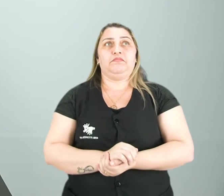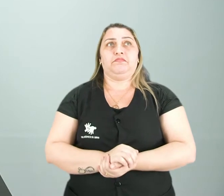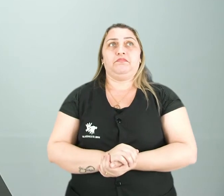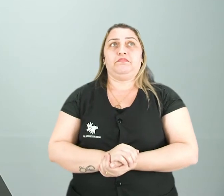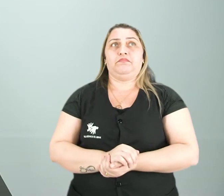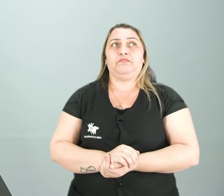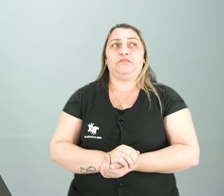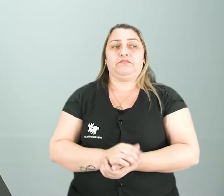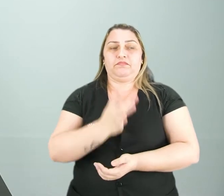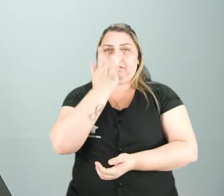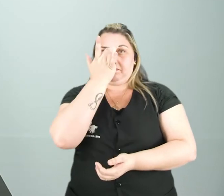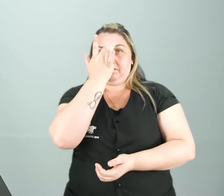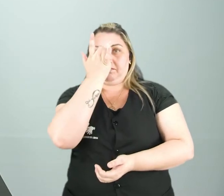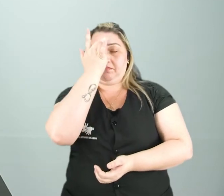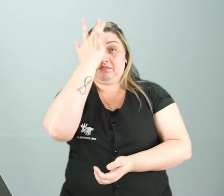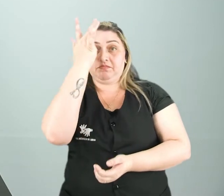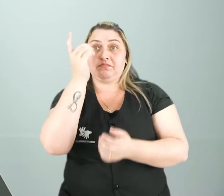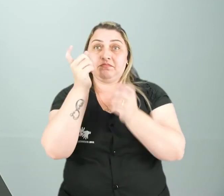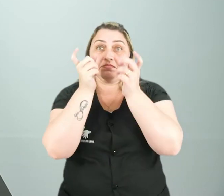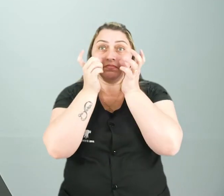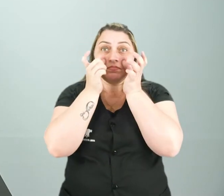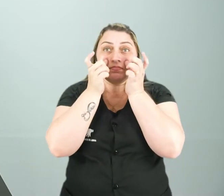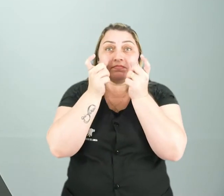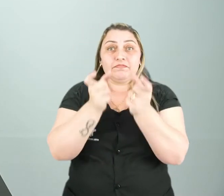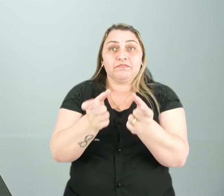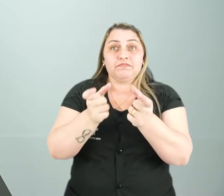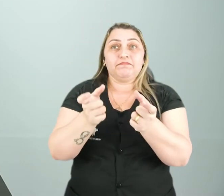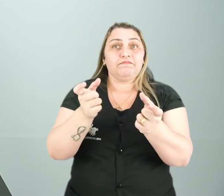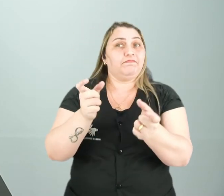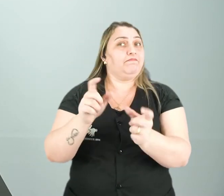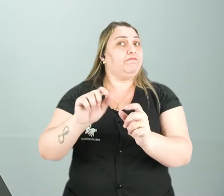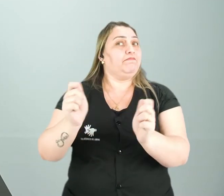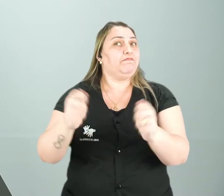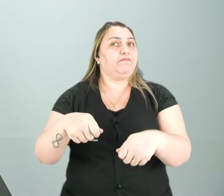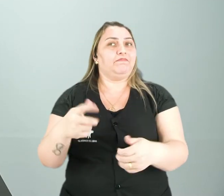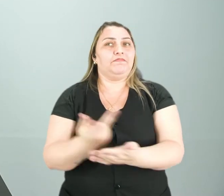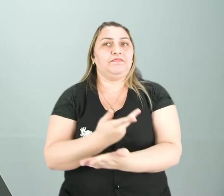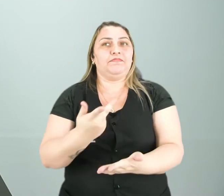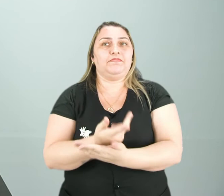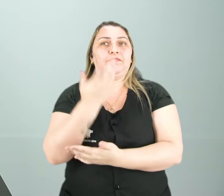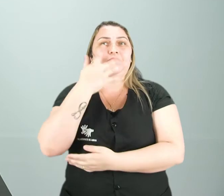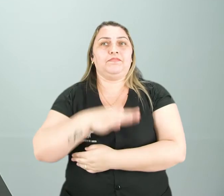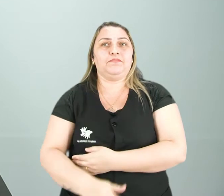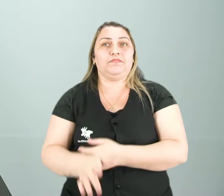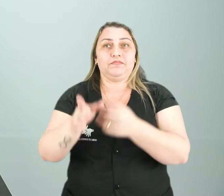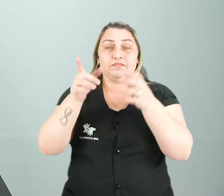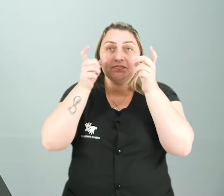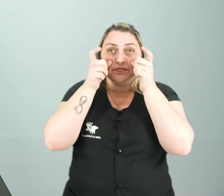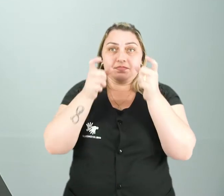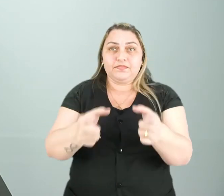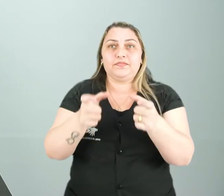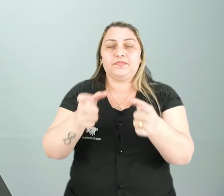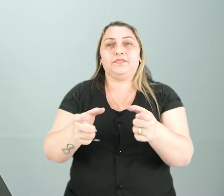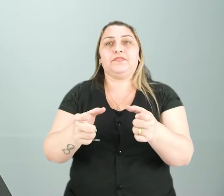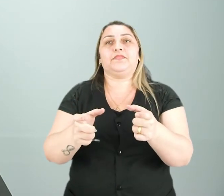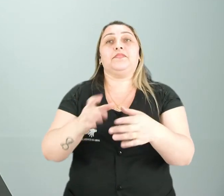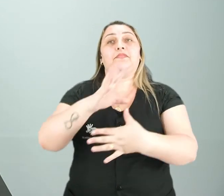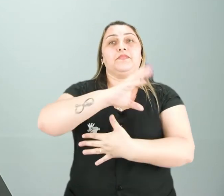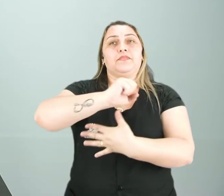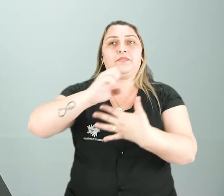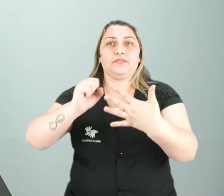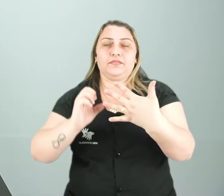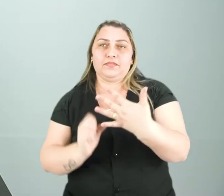Esta é muito fácil. Para quem prestou atenção, não tem como errar, hein, crianças? Fiquem atentos. Em uma